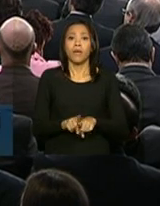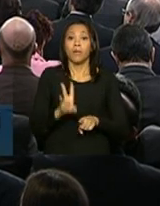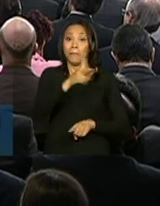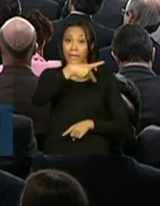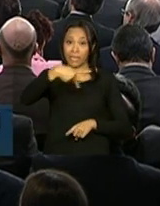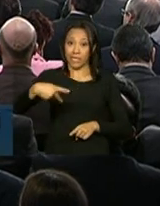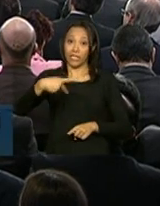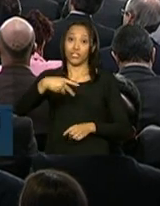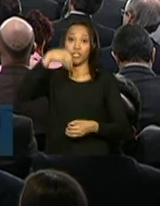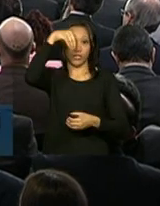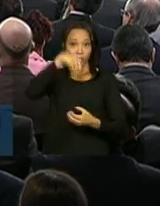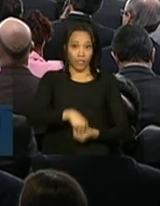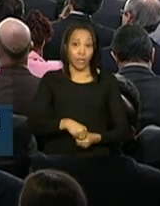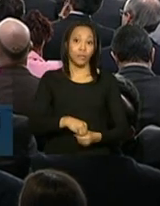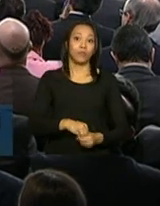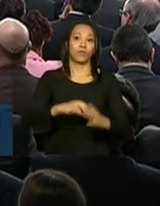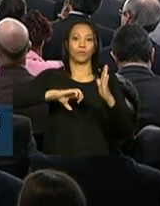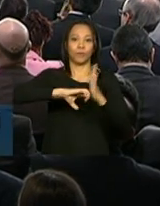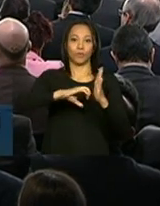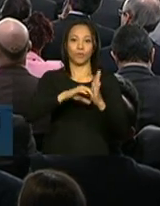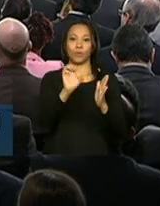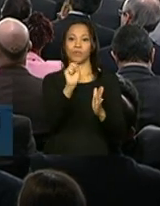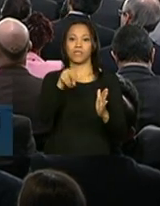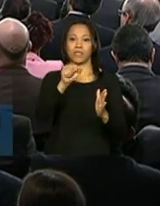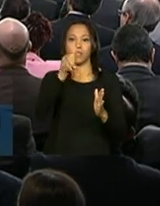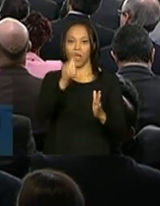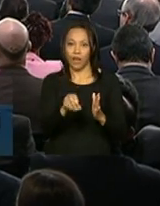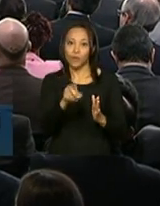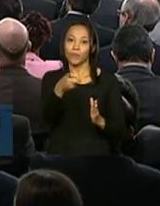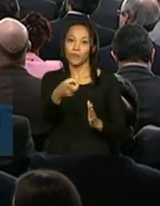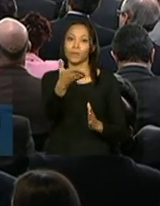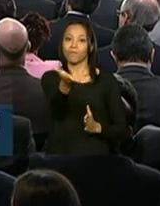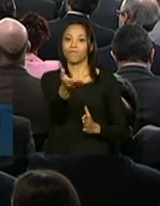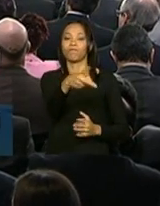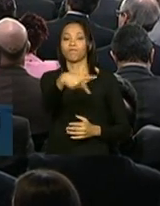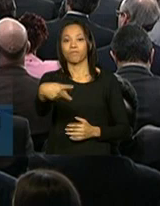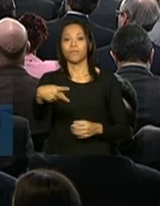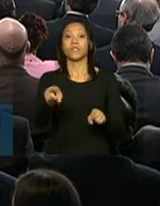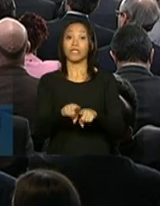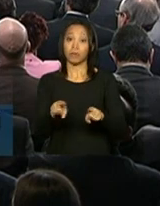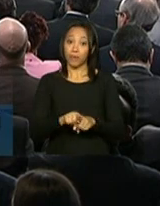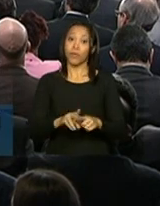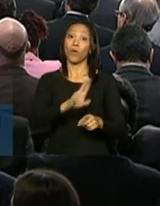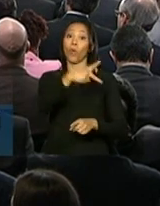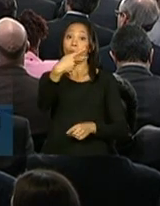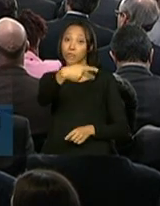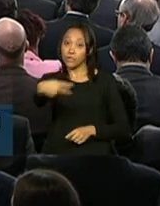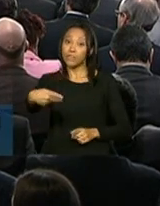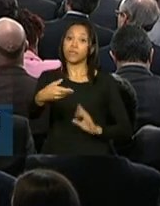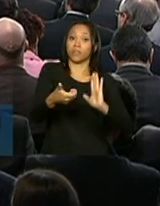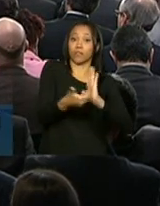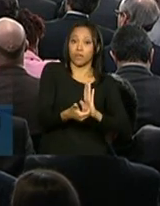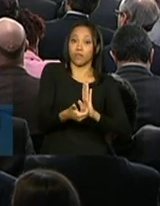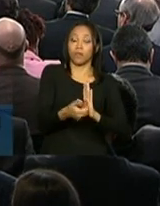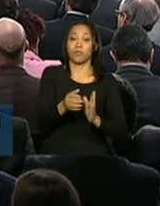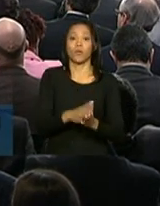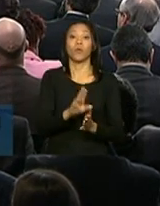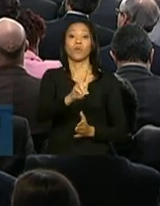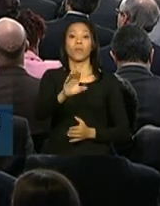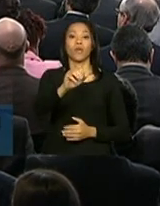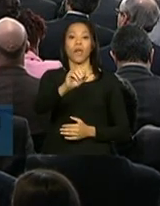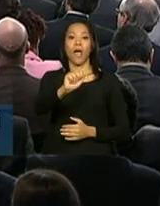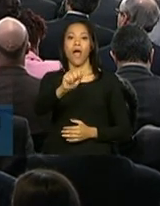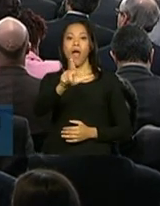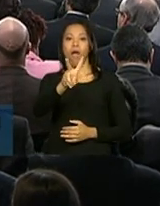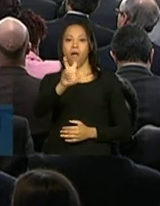do Senado Federal, senador Renan Calheiros, presidente da Câmara dos Deputados, deputado Henrique